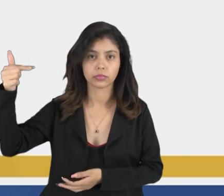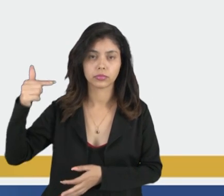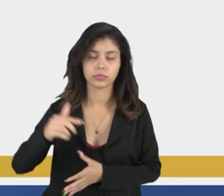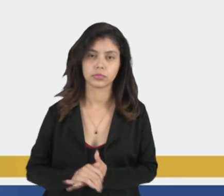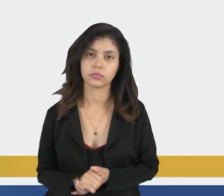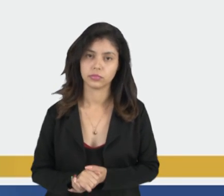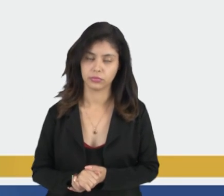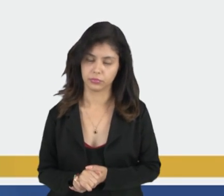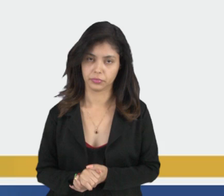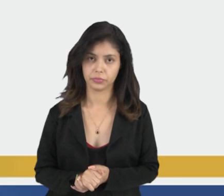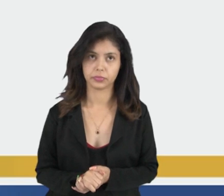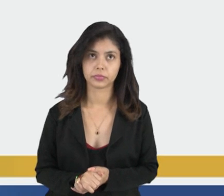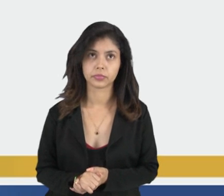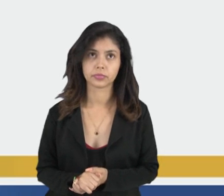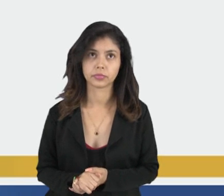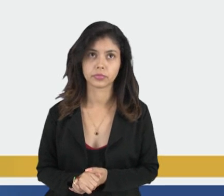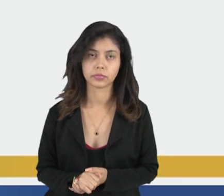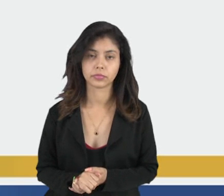1,84 centímetros quadrados.